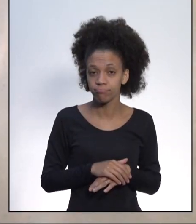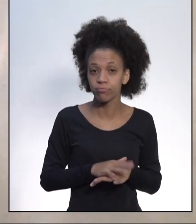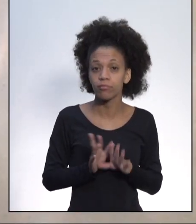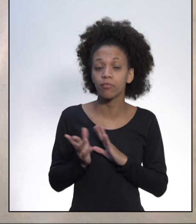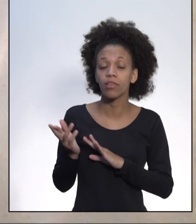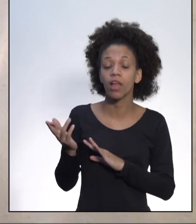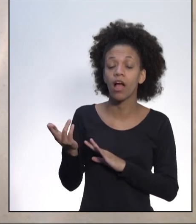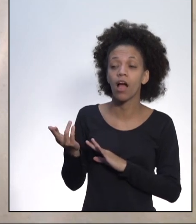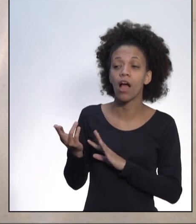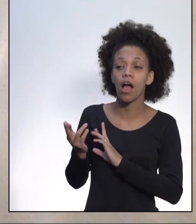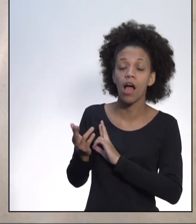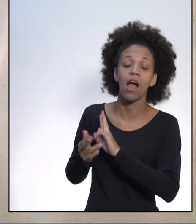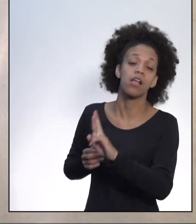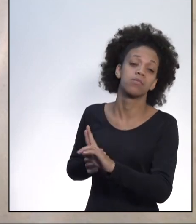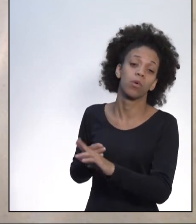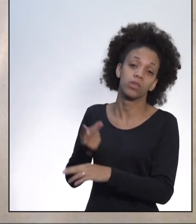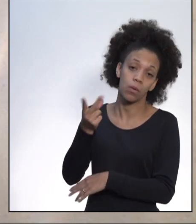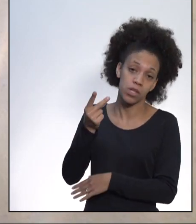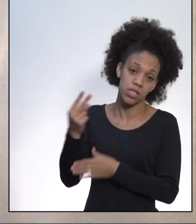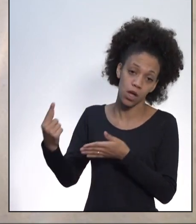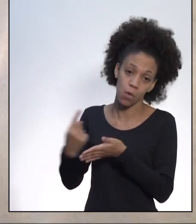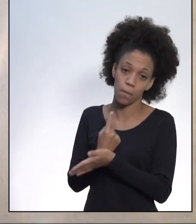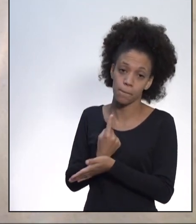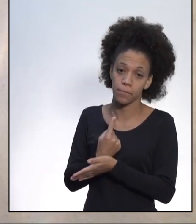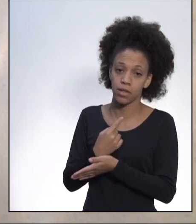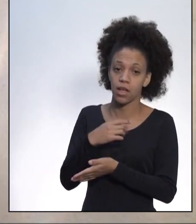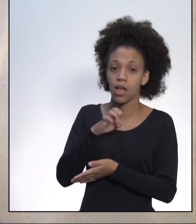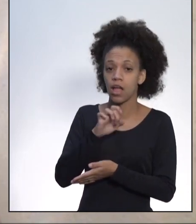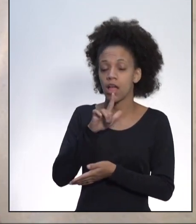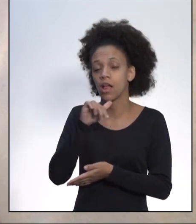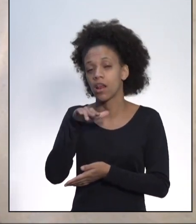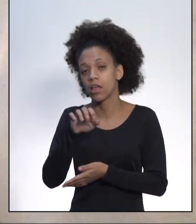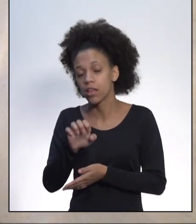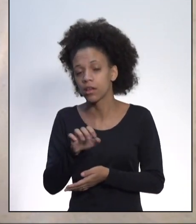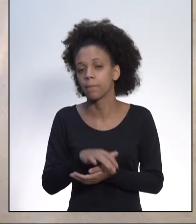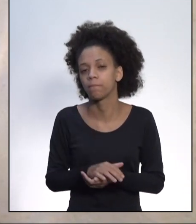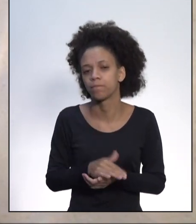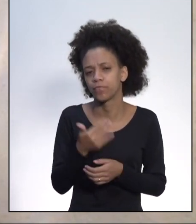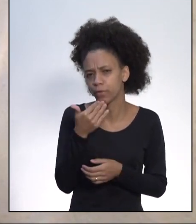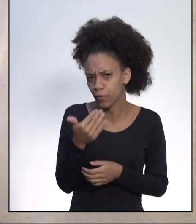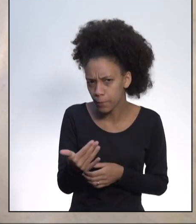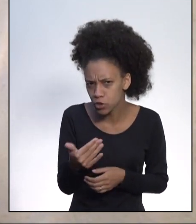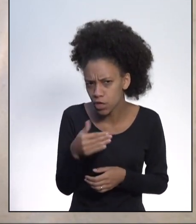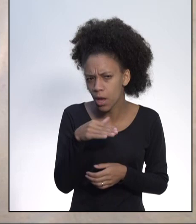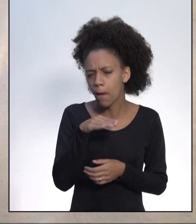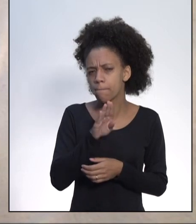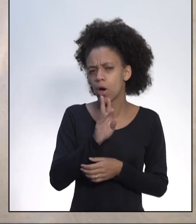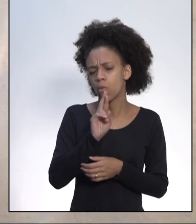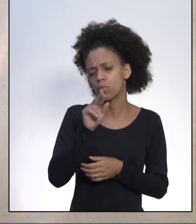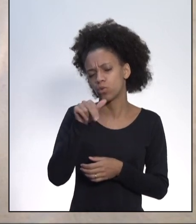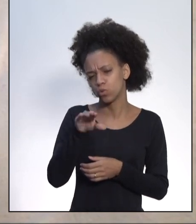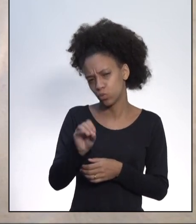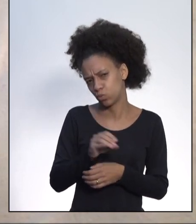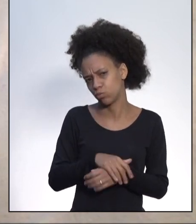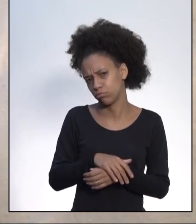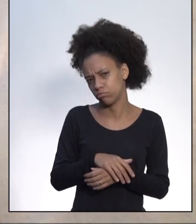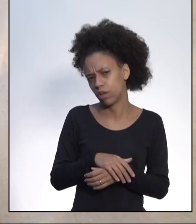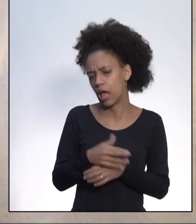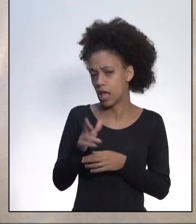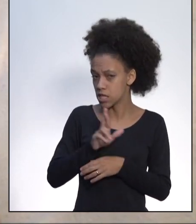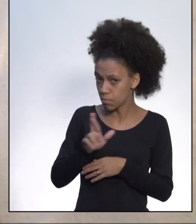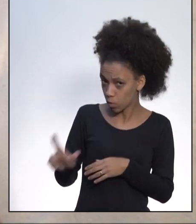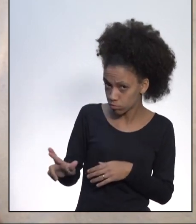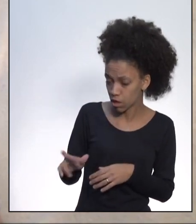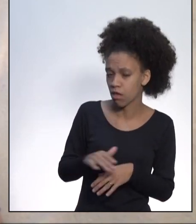aqui a segunda pergunta, que é da Elaine. Eu vou pedir até que é o Bruno para